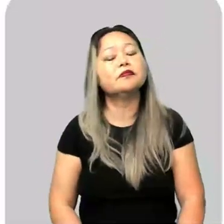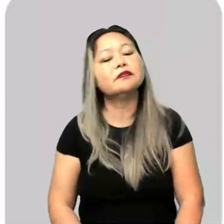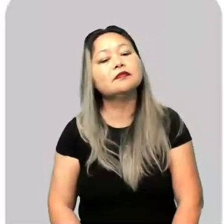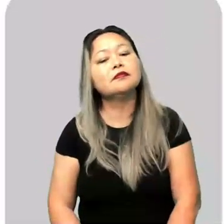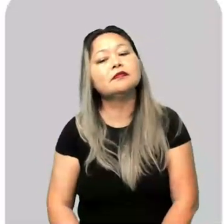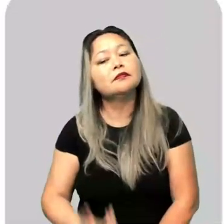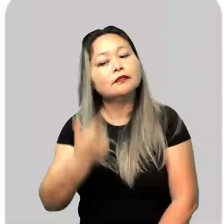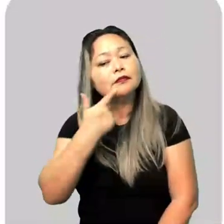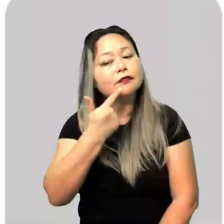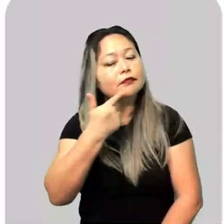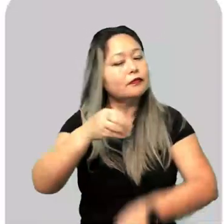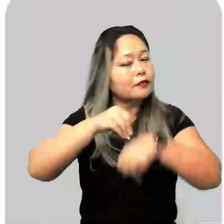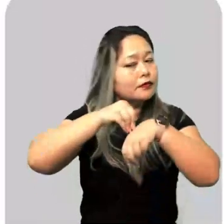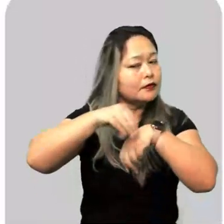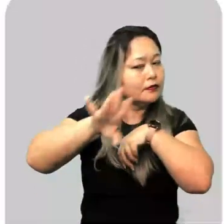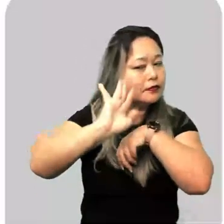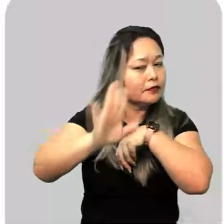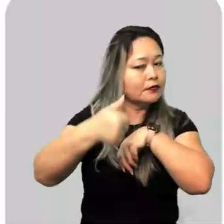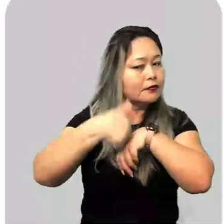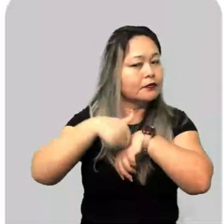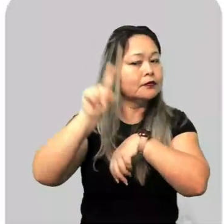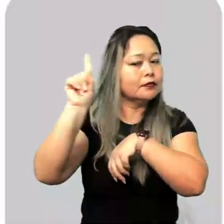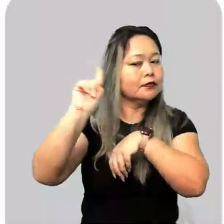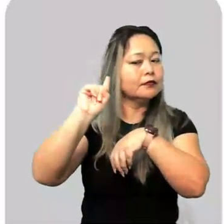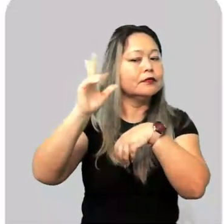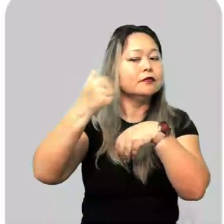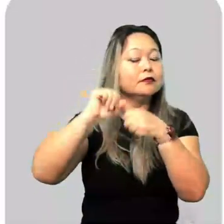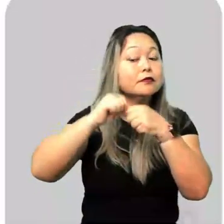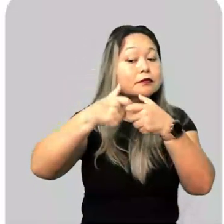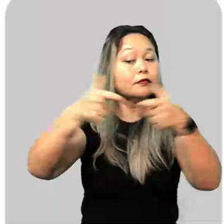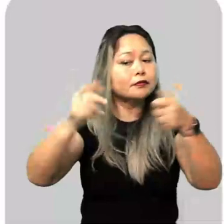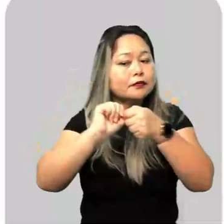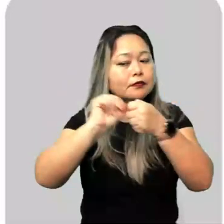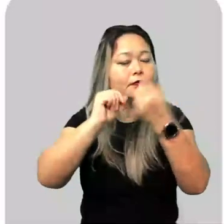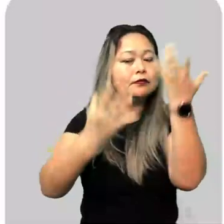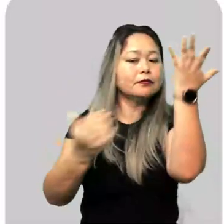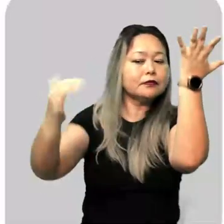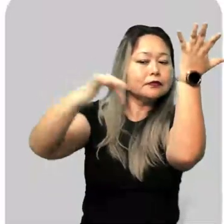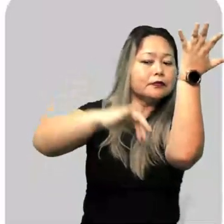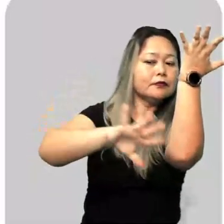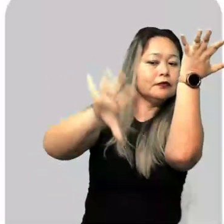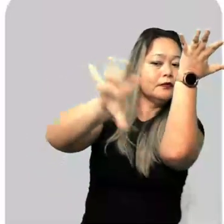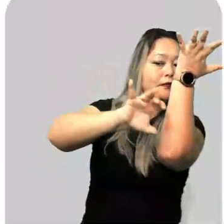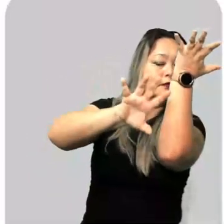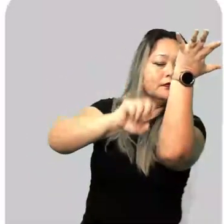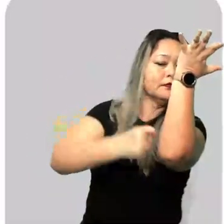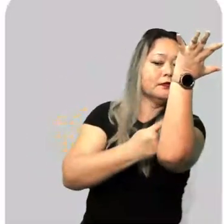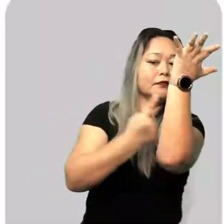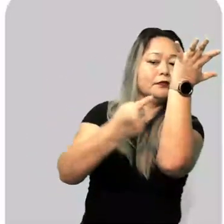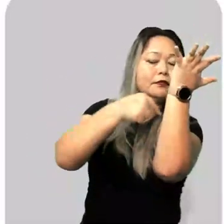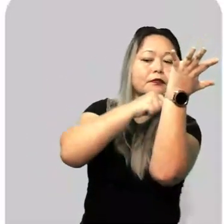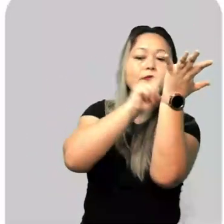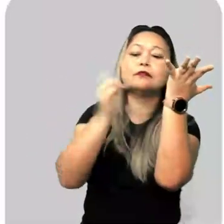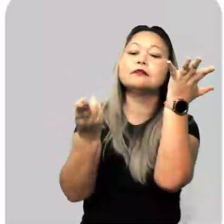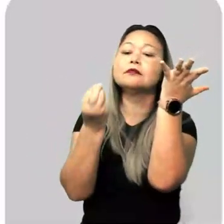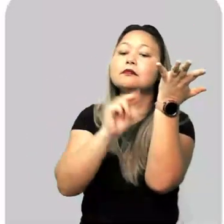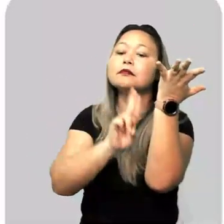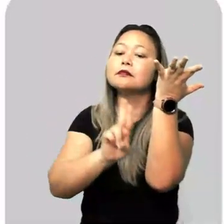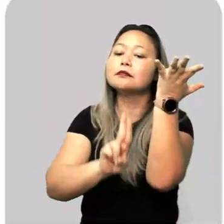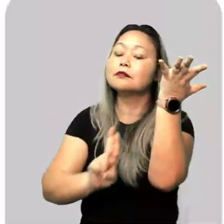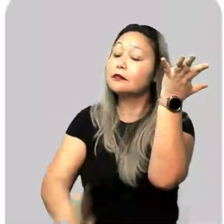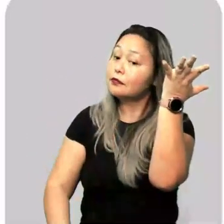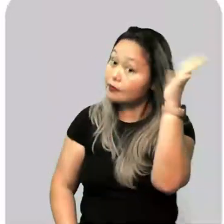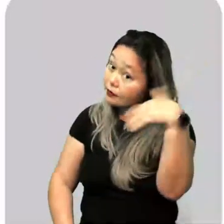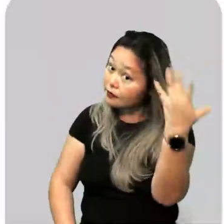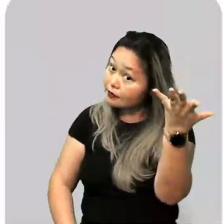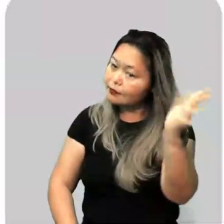Porque a Ti ficou super dica ali, ó. Carboidrato, que é o maior produto da fotossíntese, né? E a sua